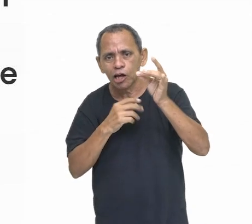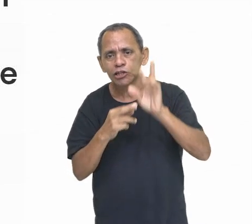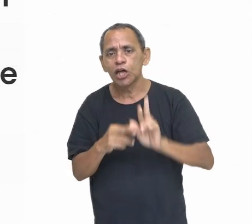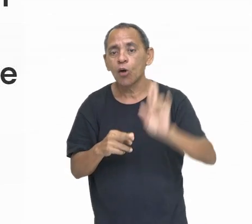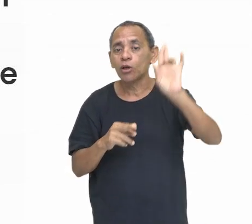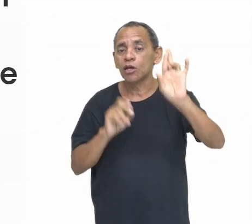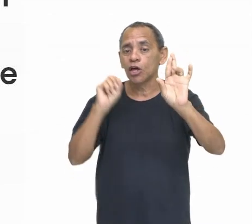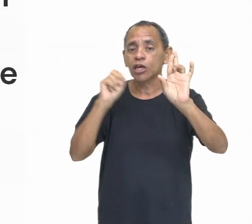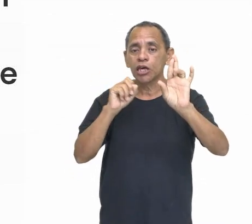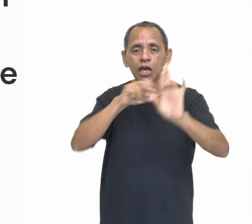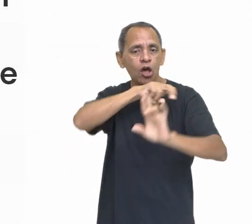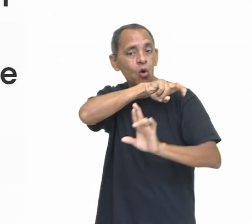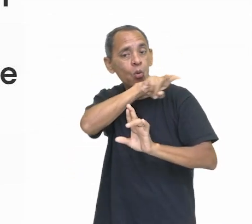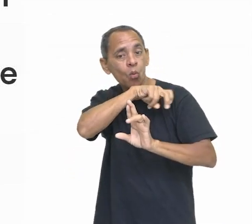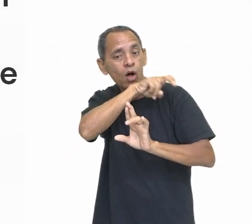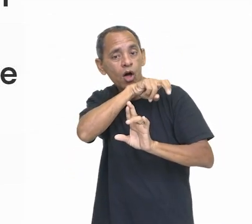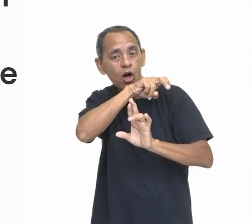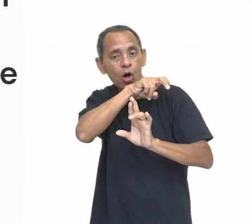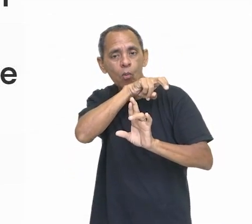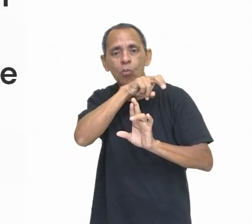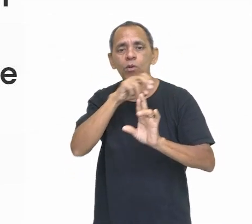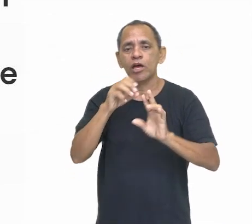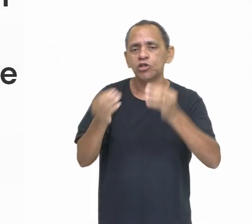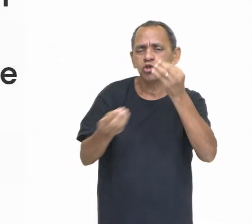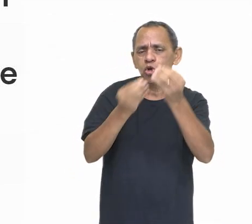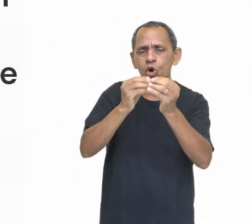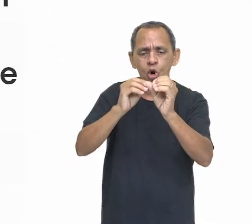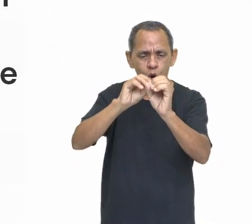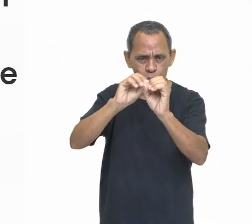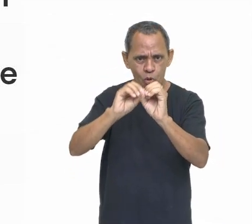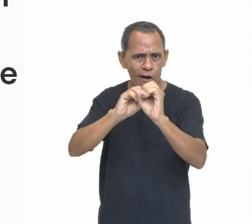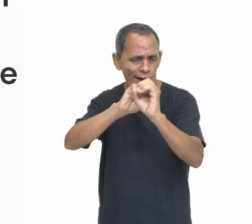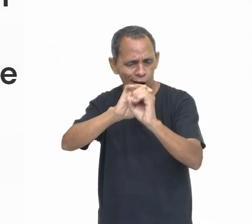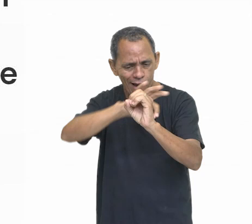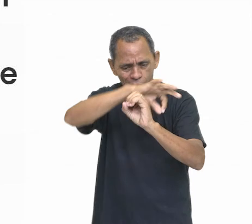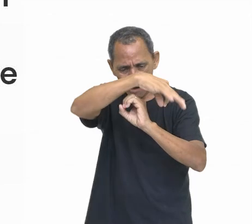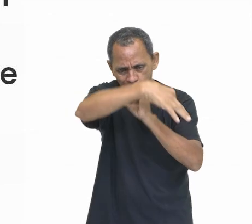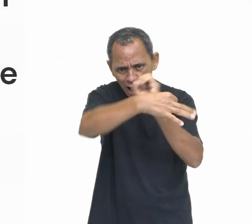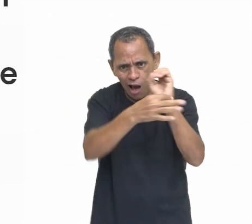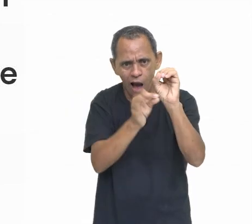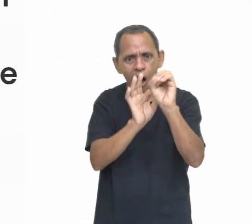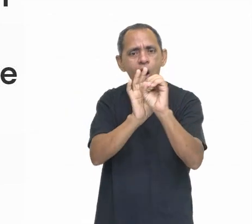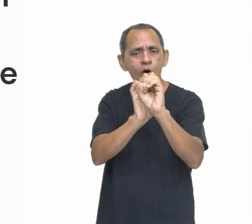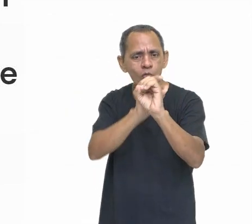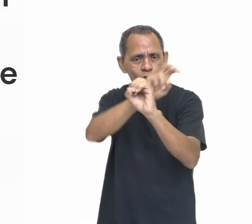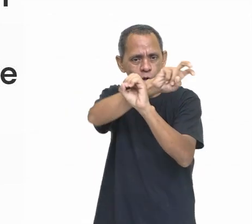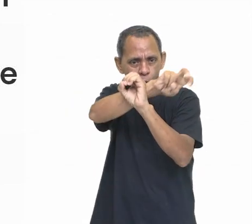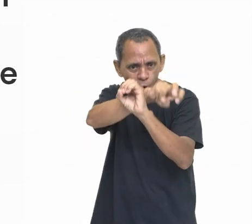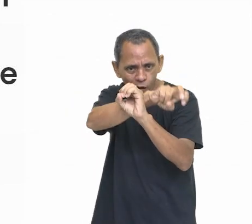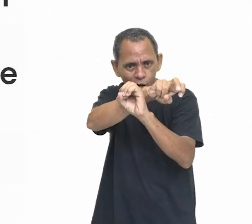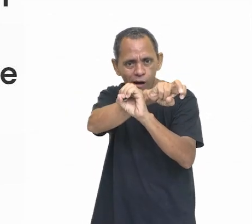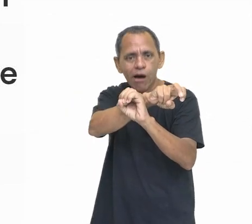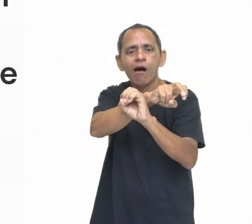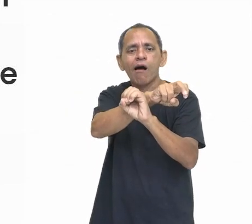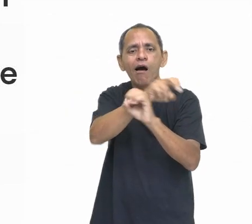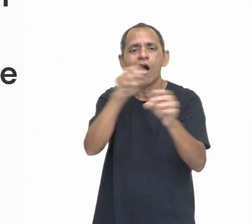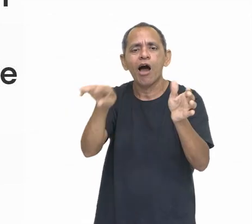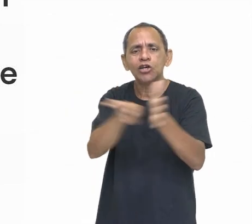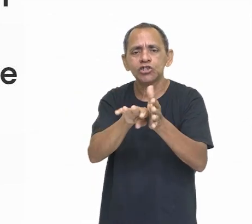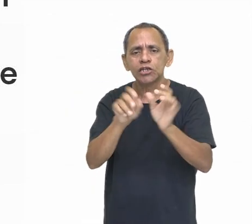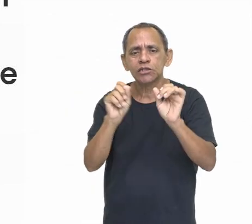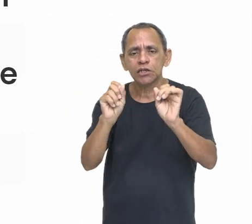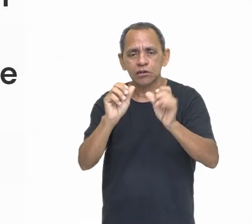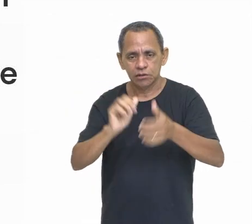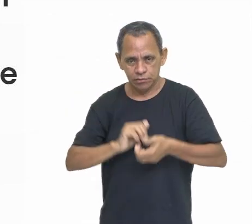na qual ela dá a volta, né, e chega novamente ao seu final. Isso quer dizer o